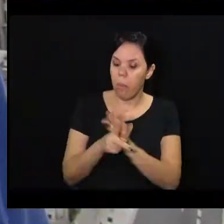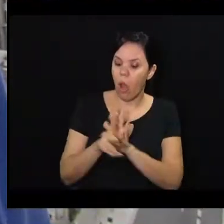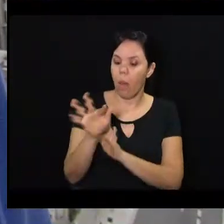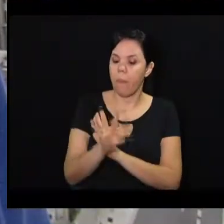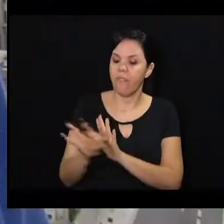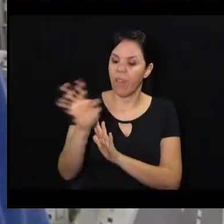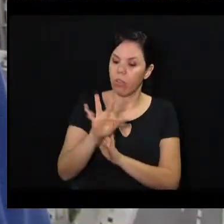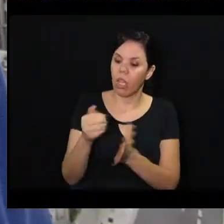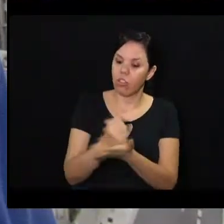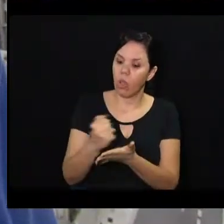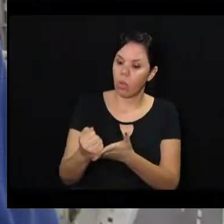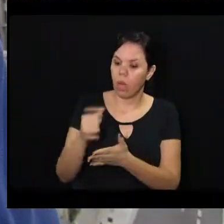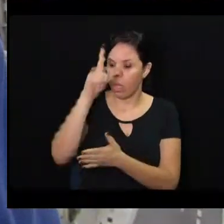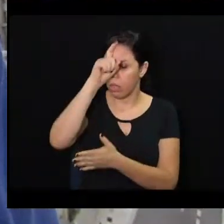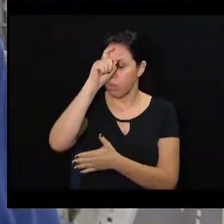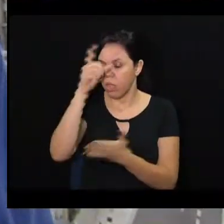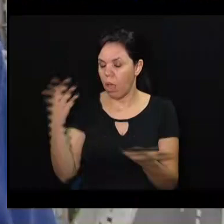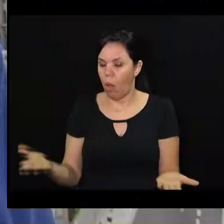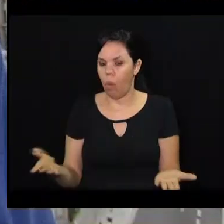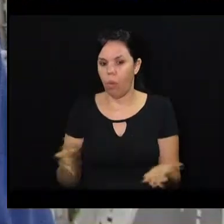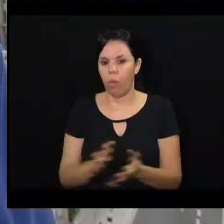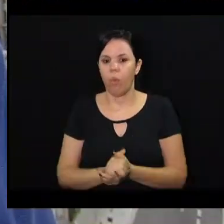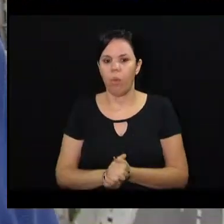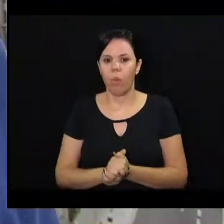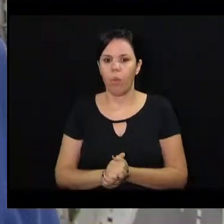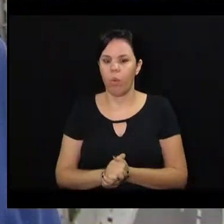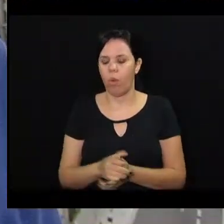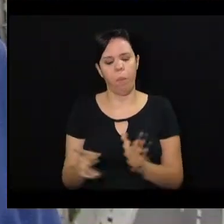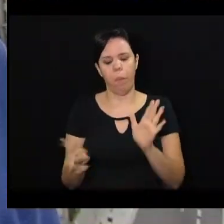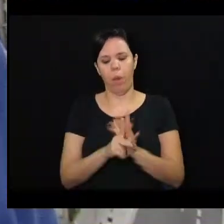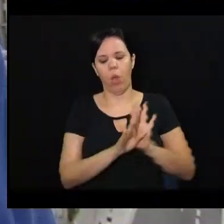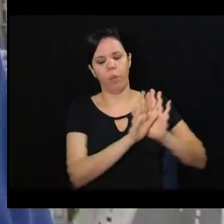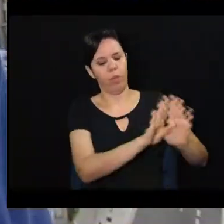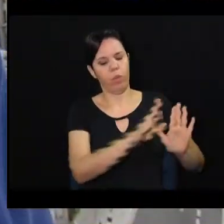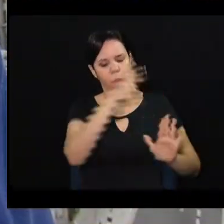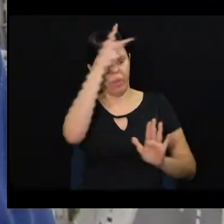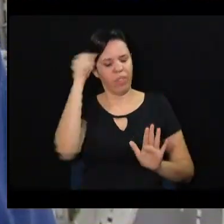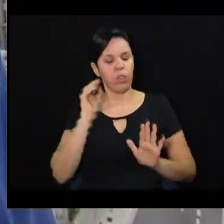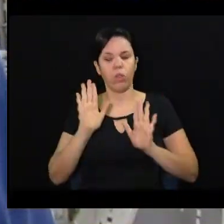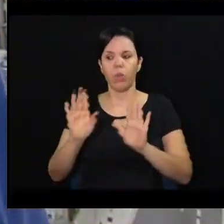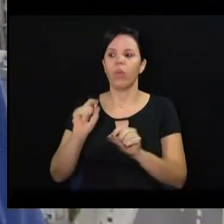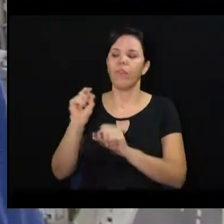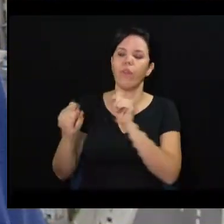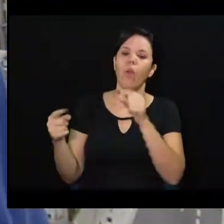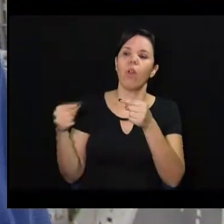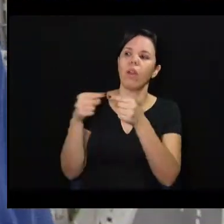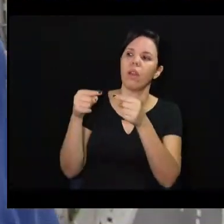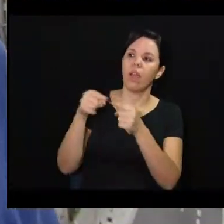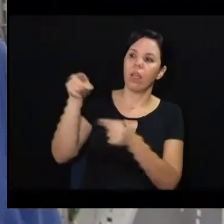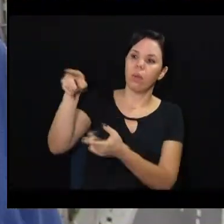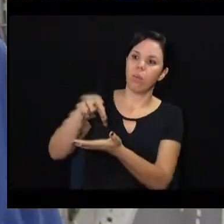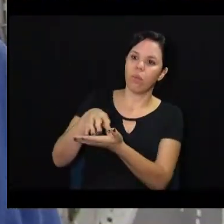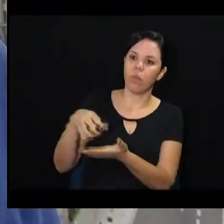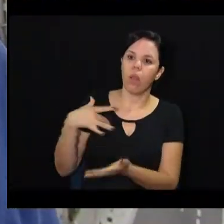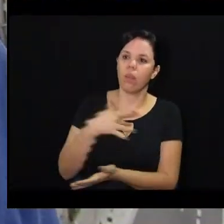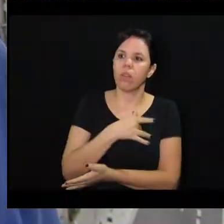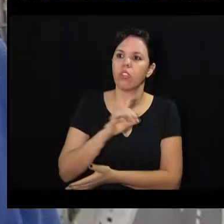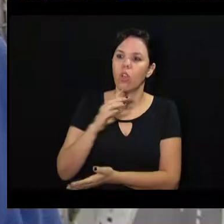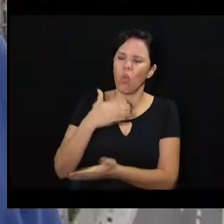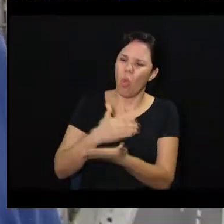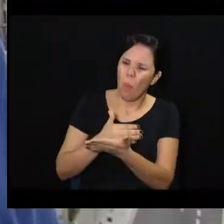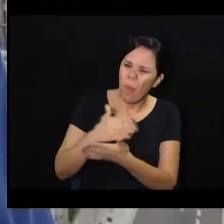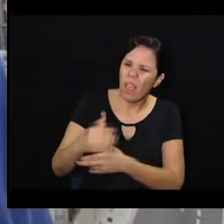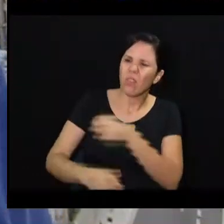tem nossa governança. Então, aquilo que for ligado à residência médica, provavelmente nós teremos só no começo do ano que